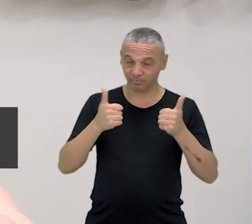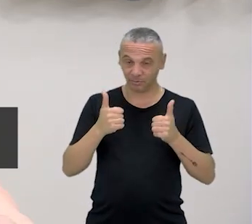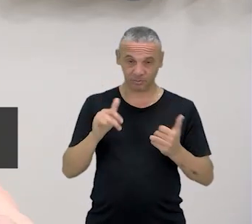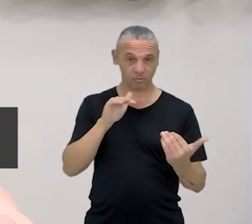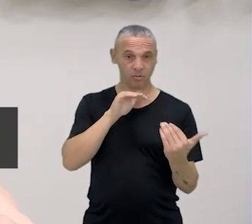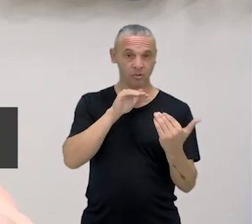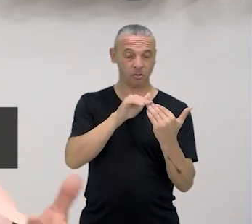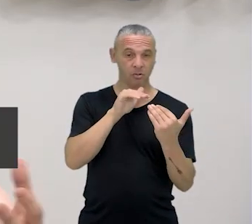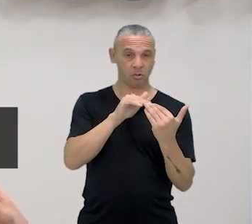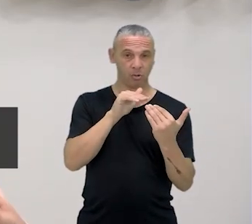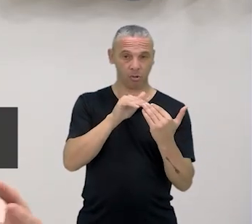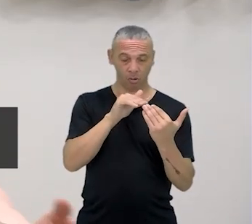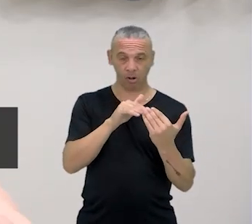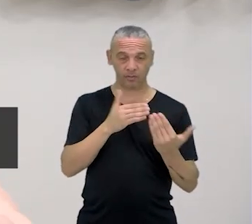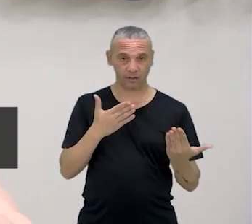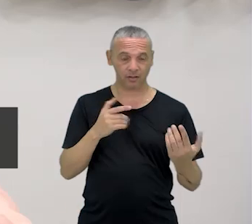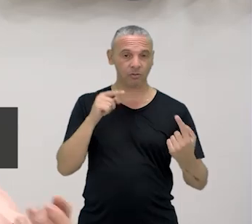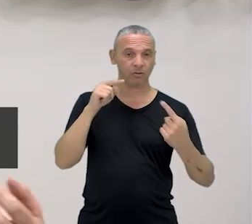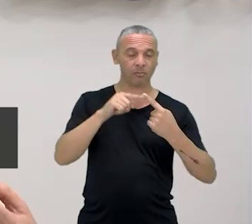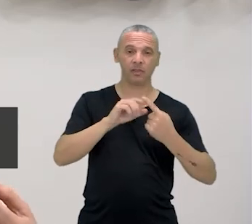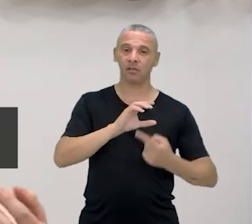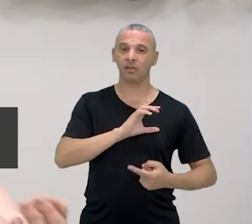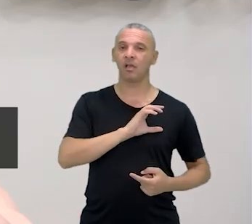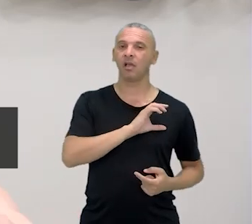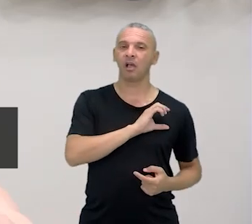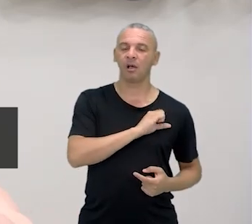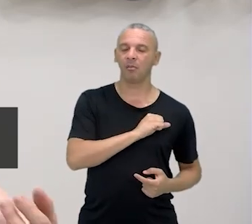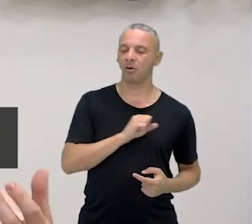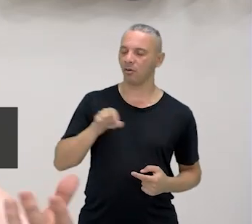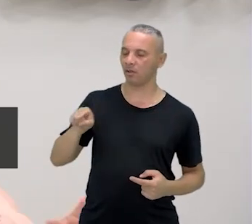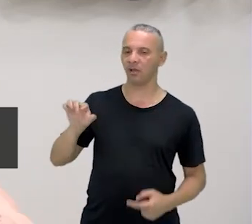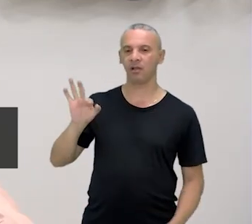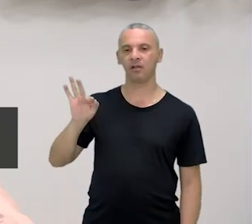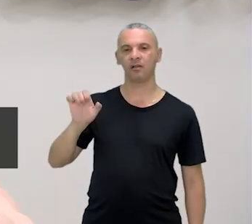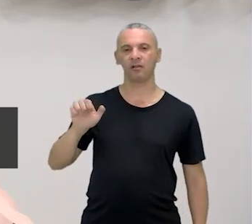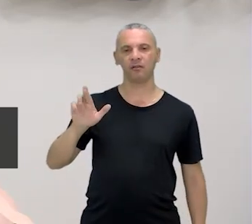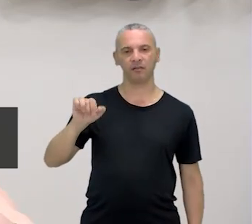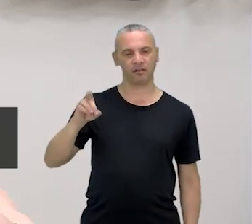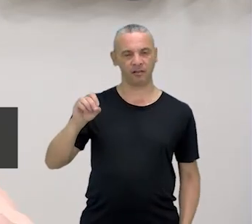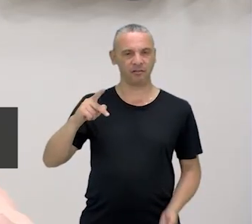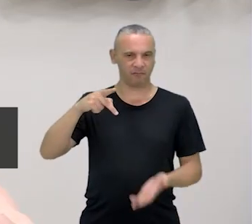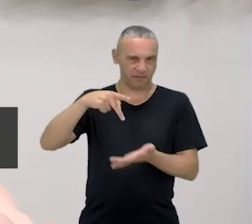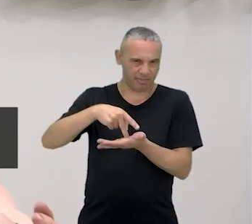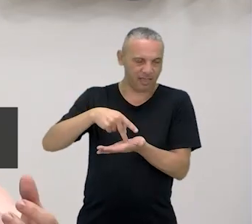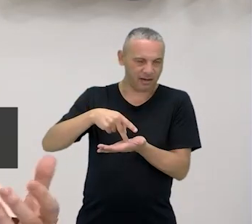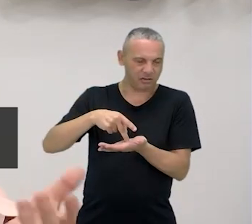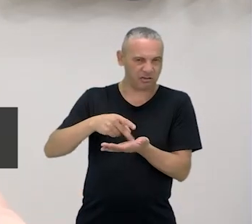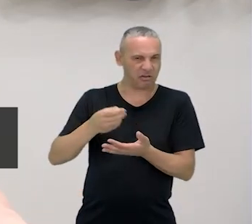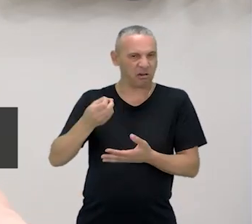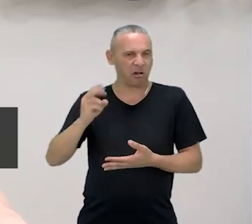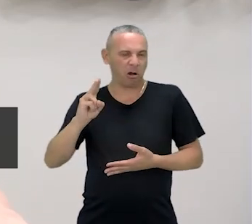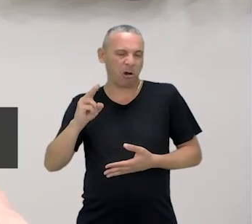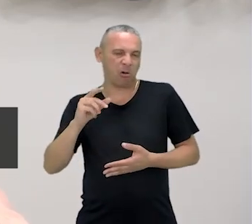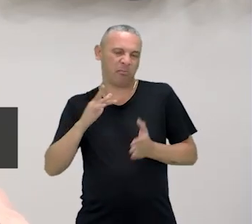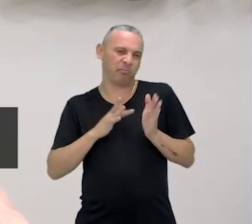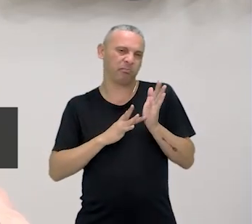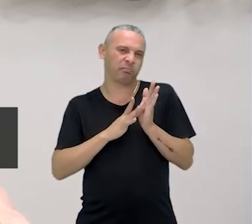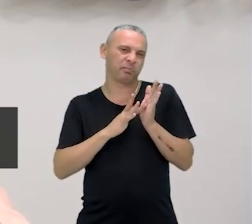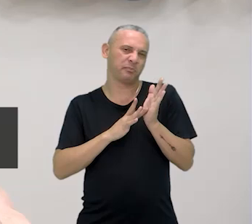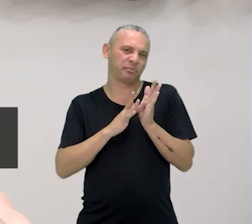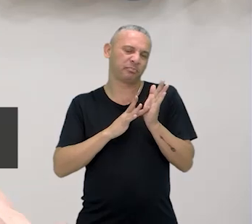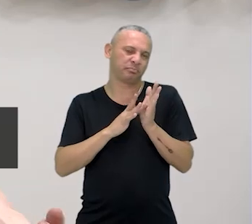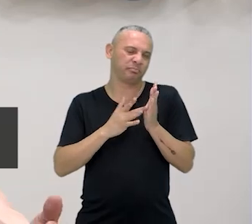essa questão do amor do Fernando? Se realmente era amor, se realmente ele foi corrompido pela